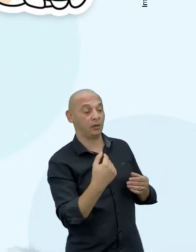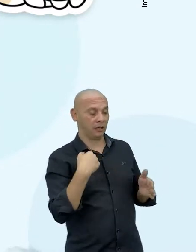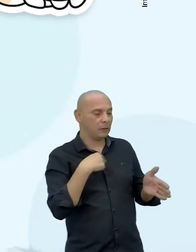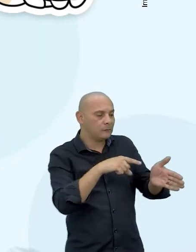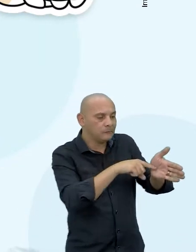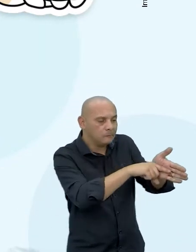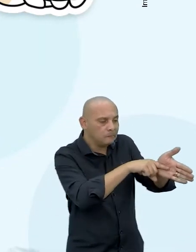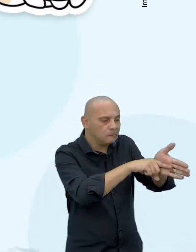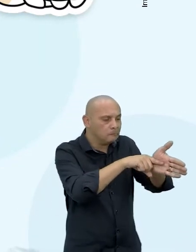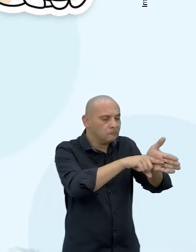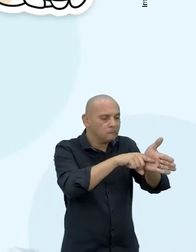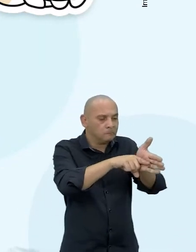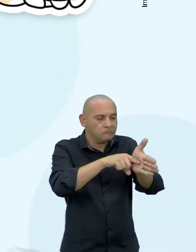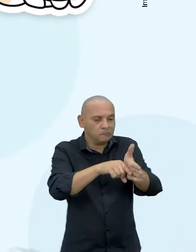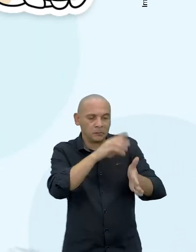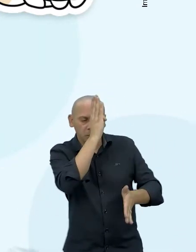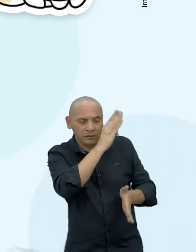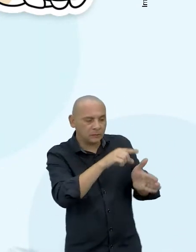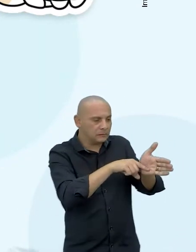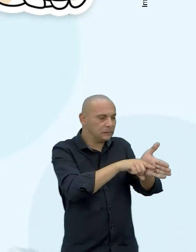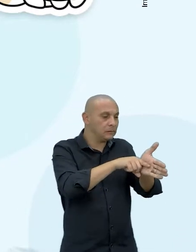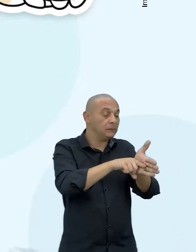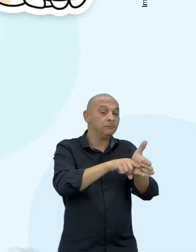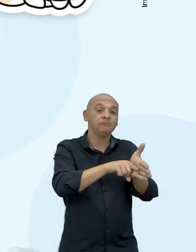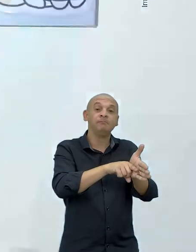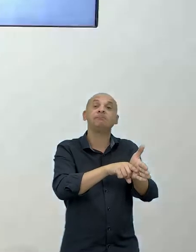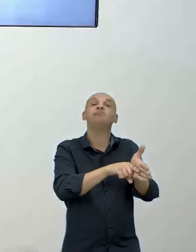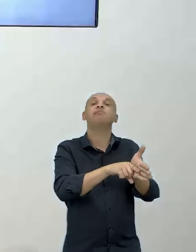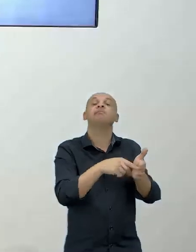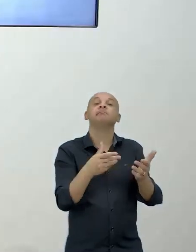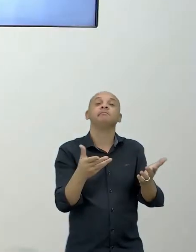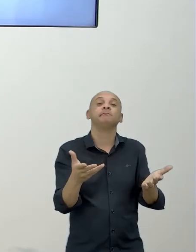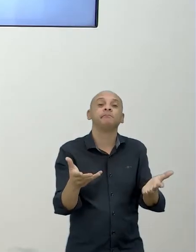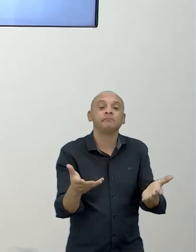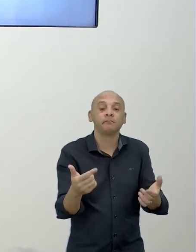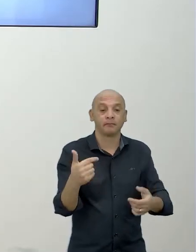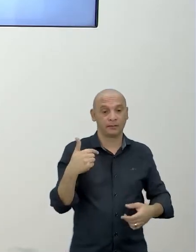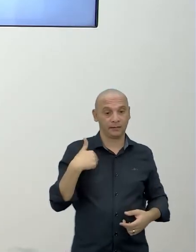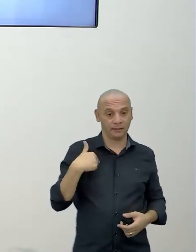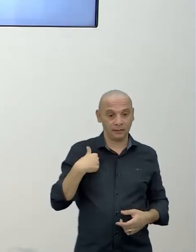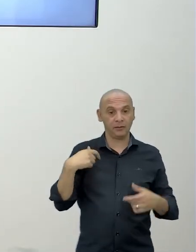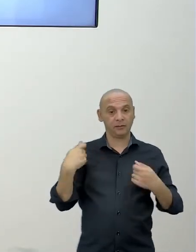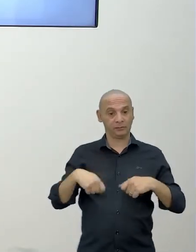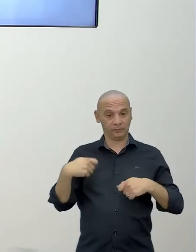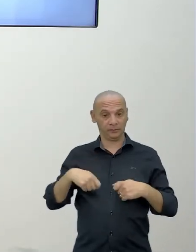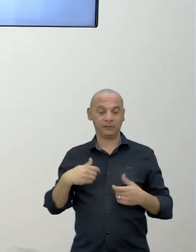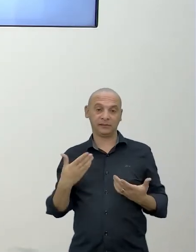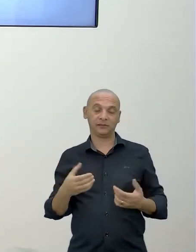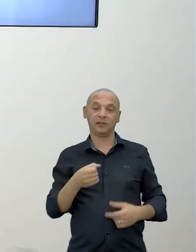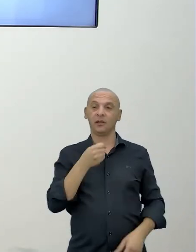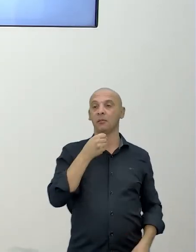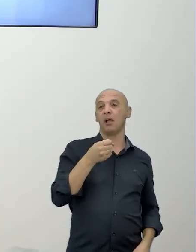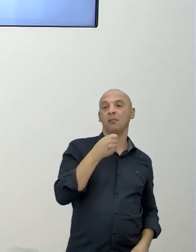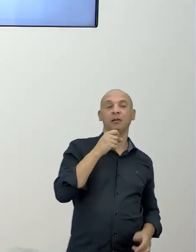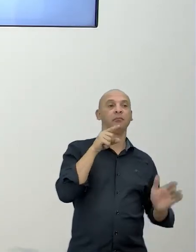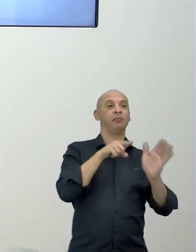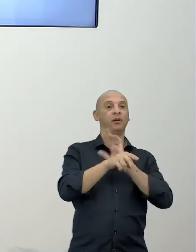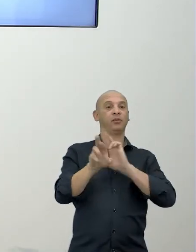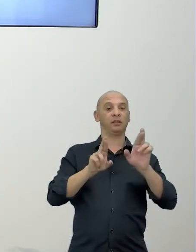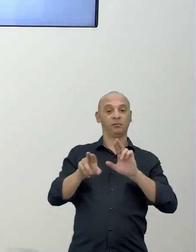sobre, por exemplo, o mapa da fome no Brasil. E aí eu levantei os dados do mapa da fome no Brasil, e aí o